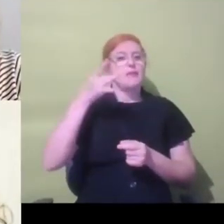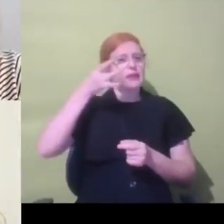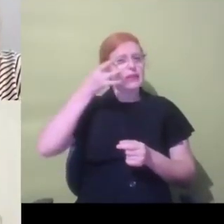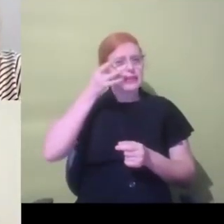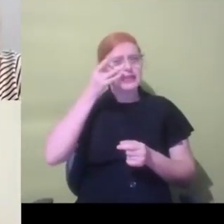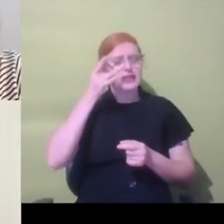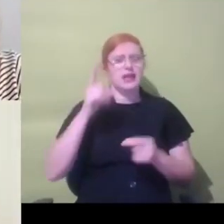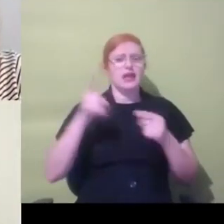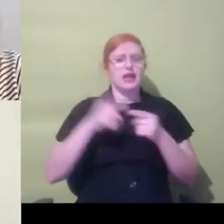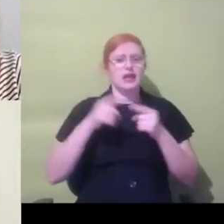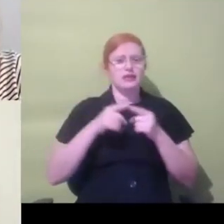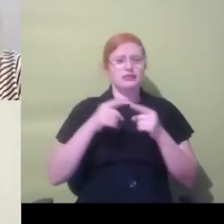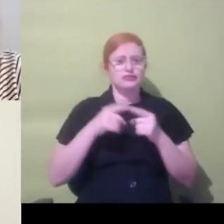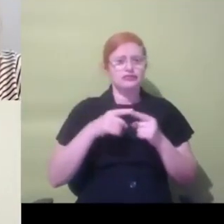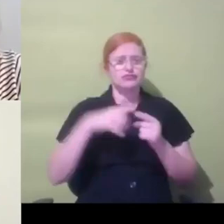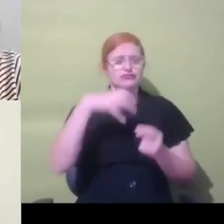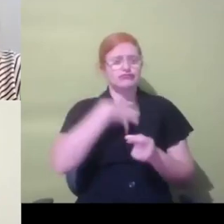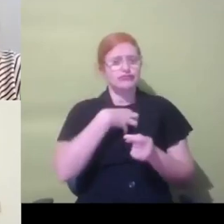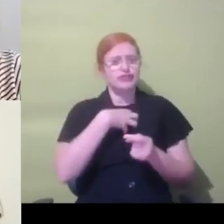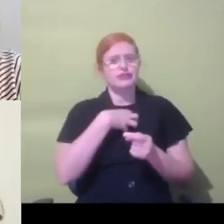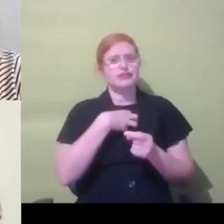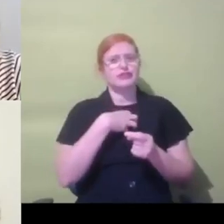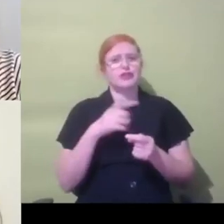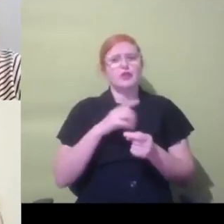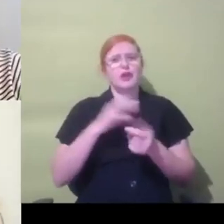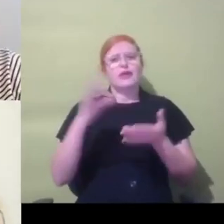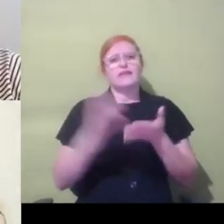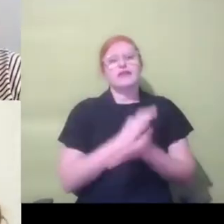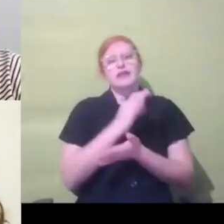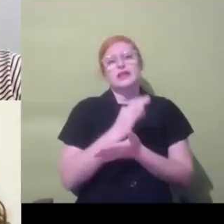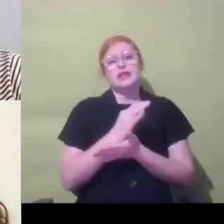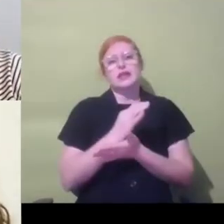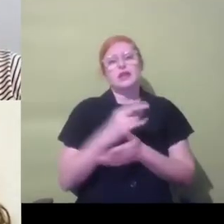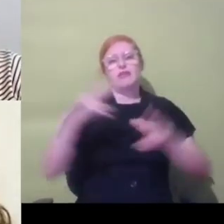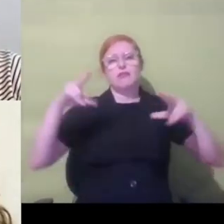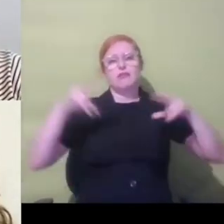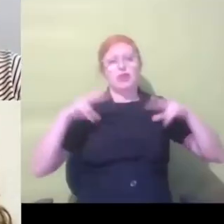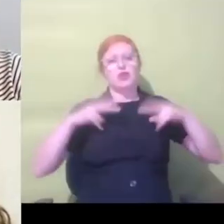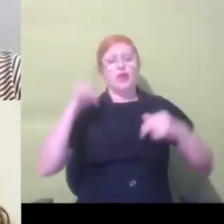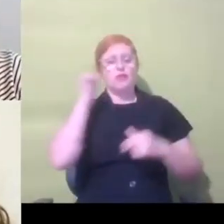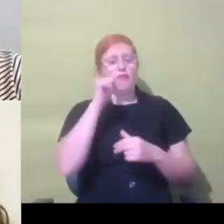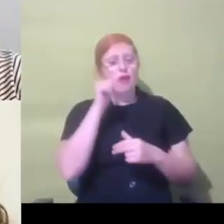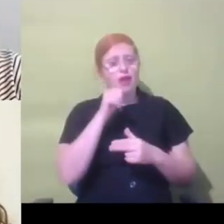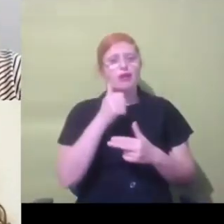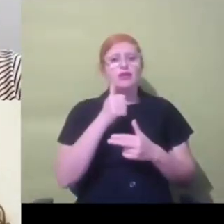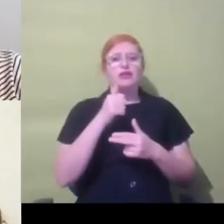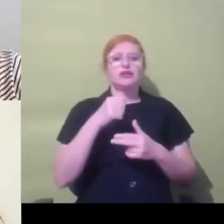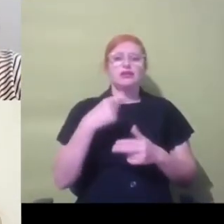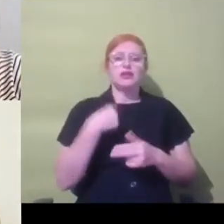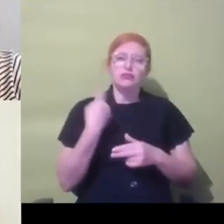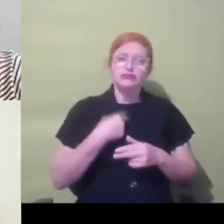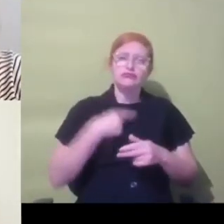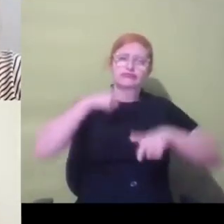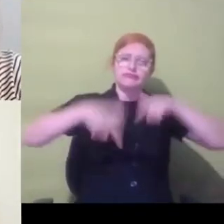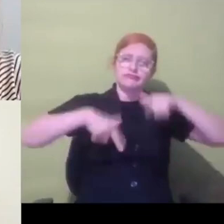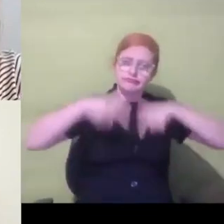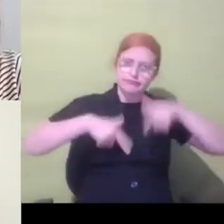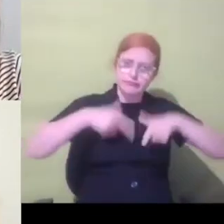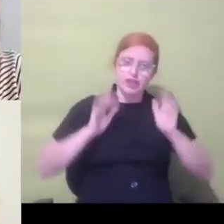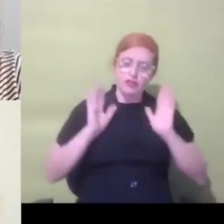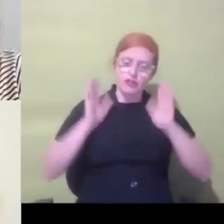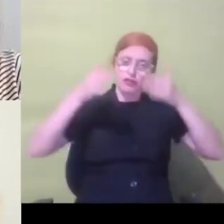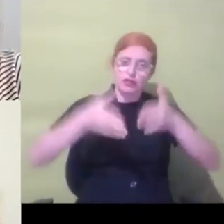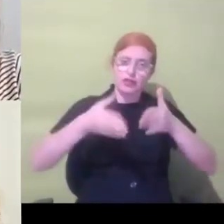na verdade, não era voltada para inscrições individuais das mulheres, né? A gente começou a trabalhar com cursos voltados para movimentos